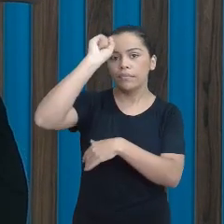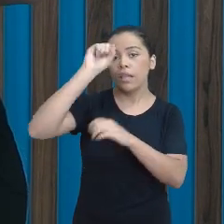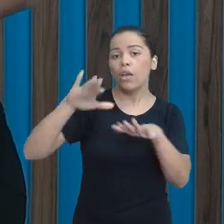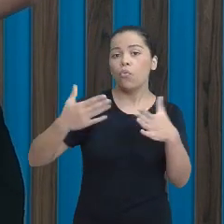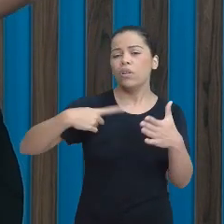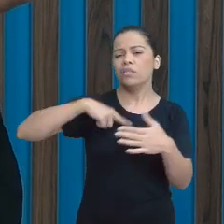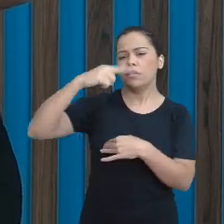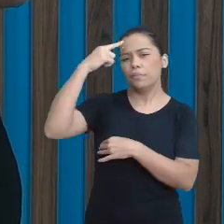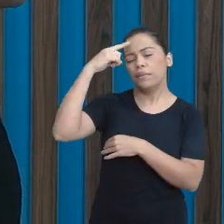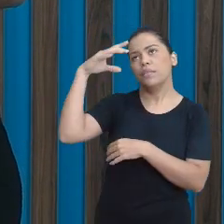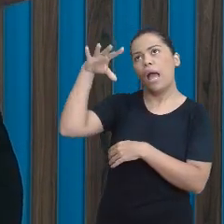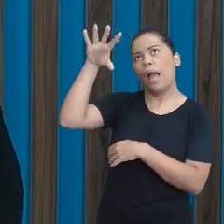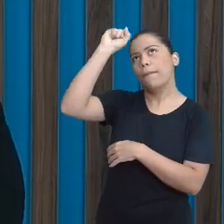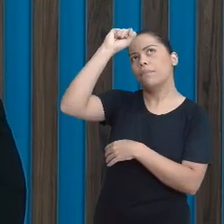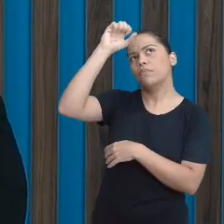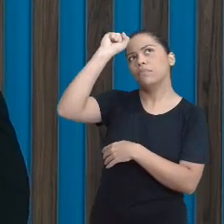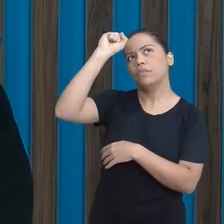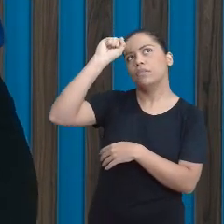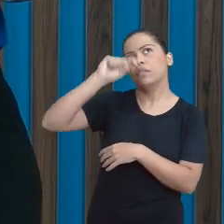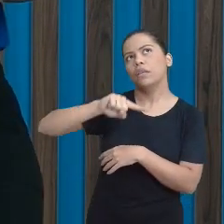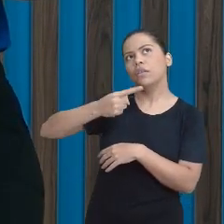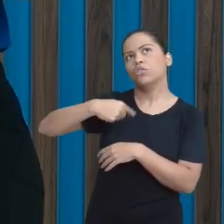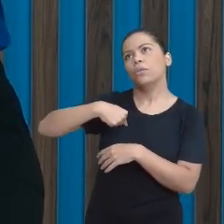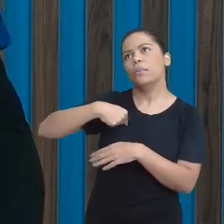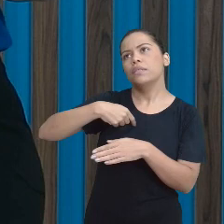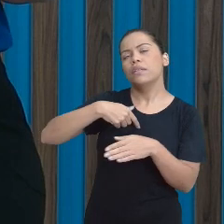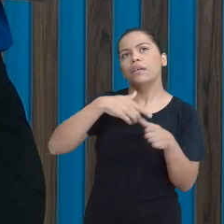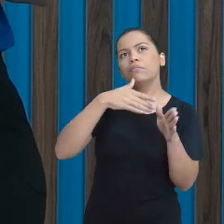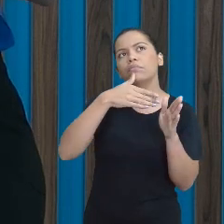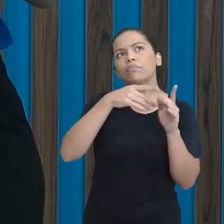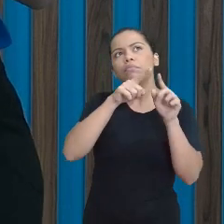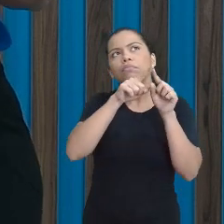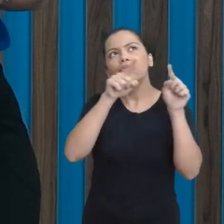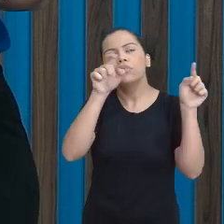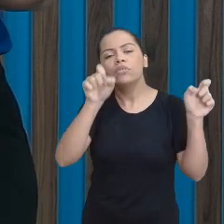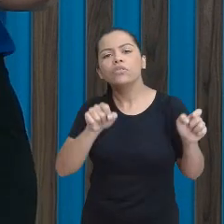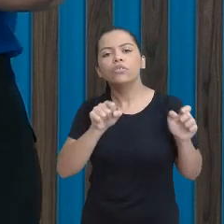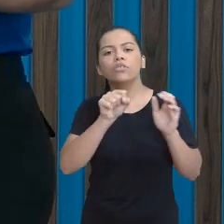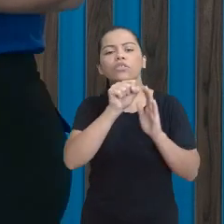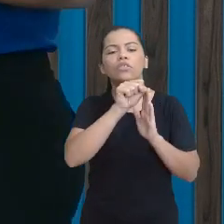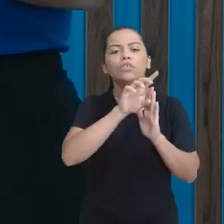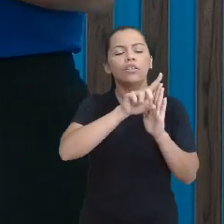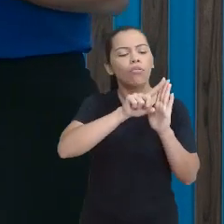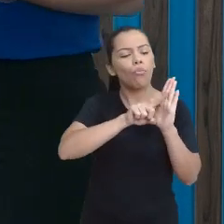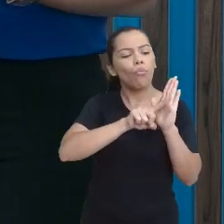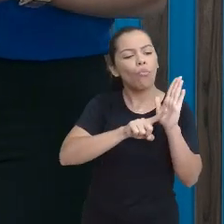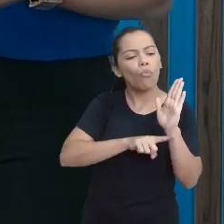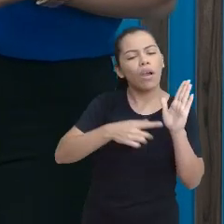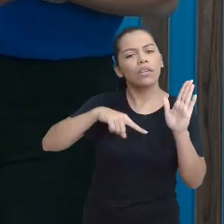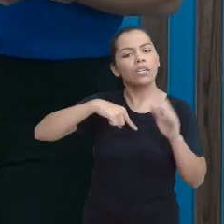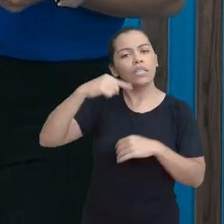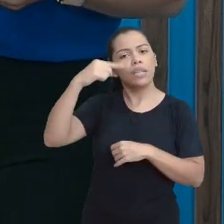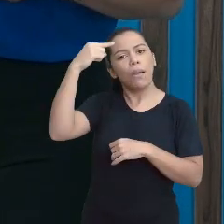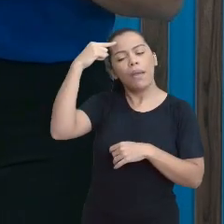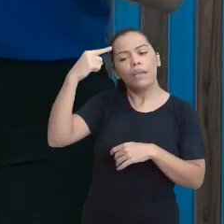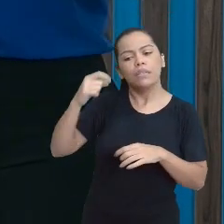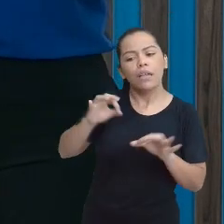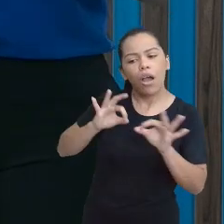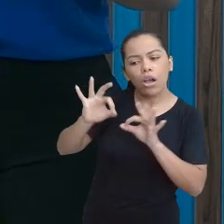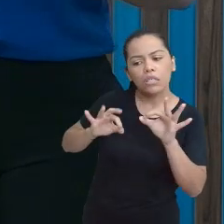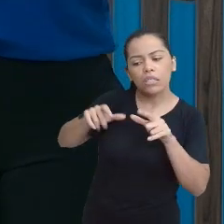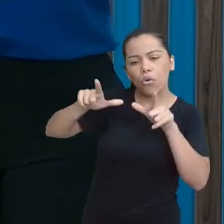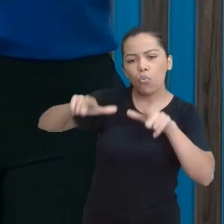em aprender, a gente pensa numa sistemática, a gente pensa num ambiente. E aí a gente percebe que quando